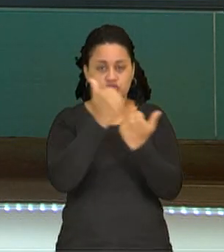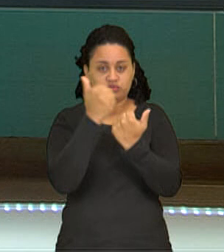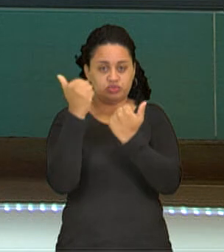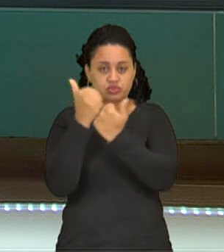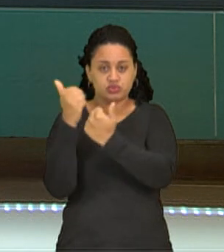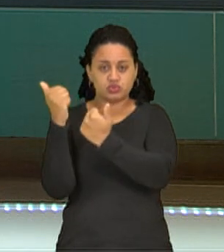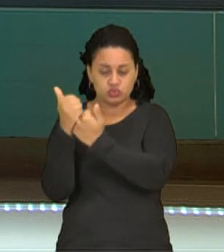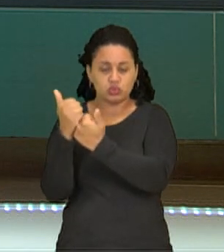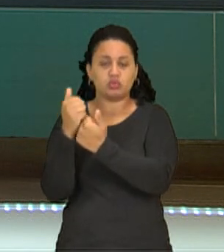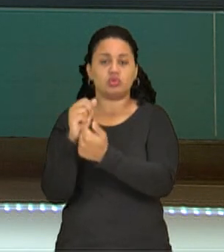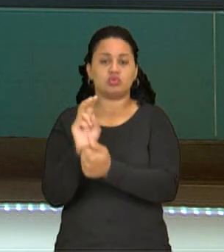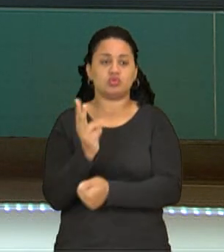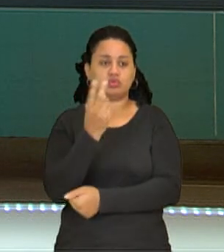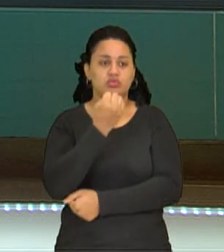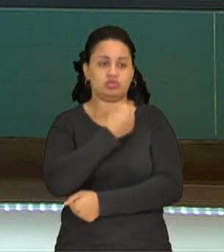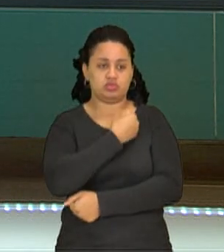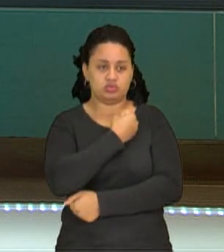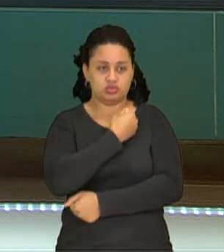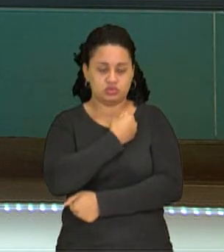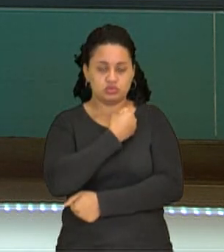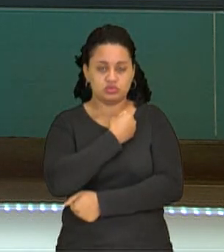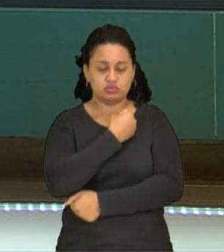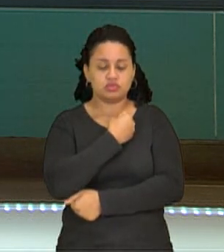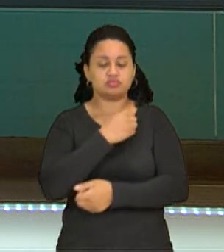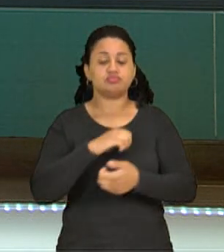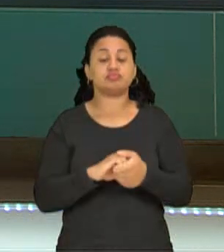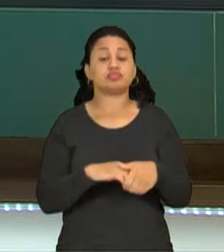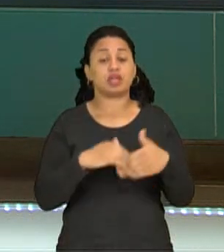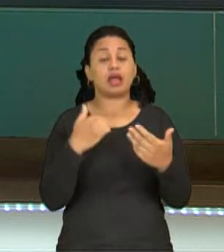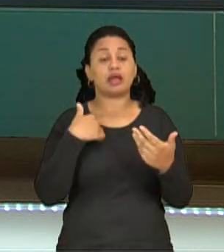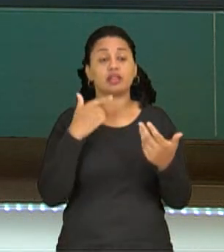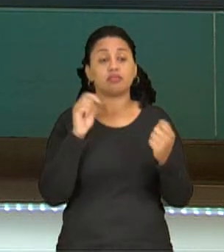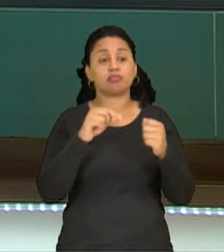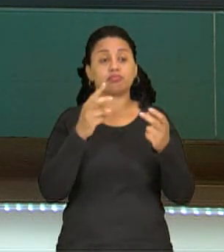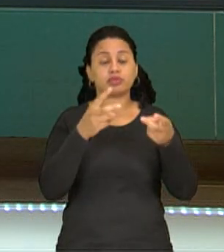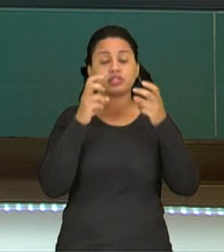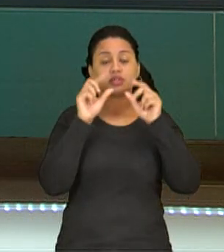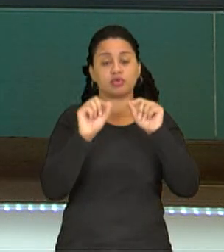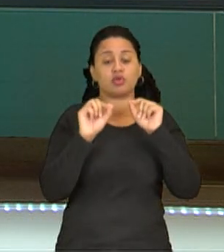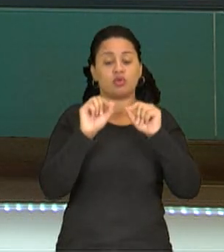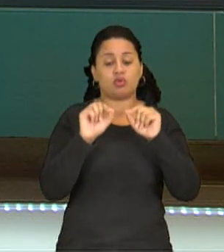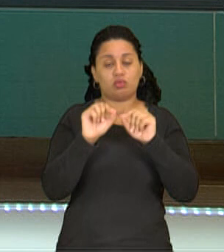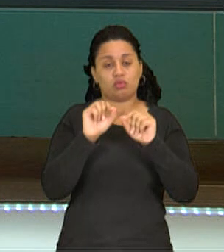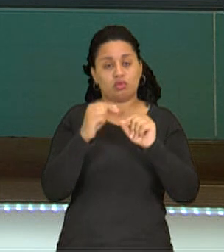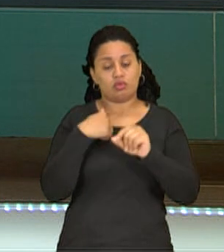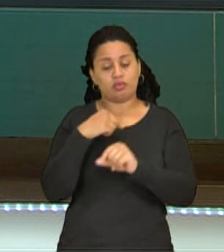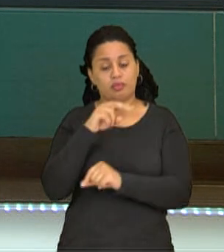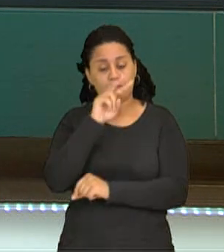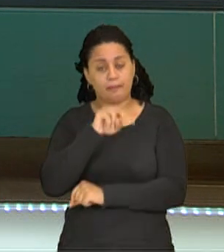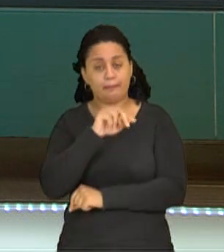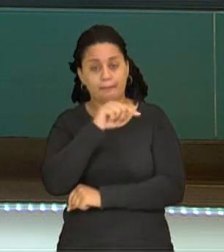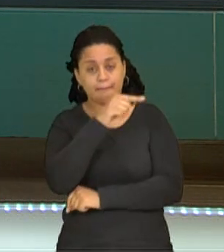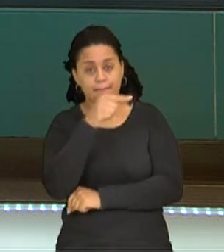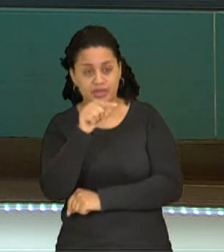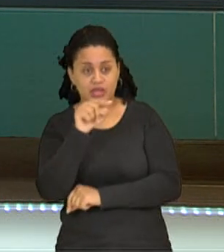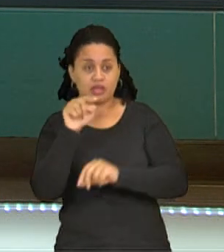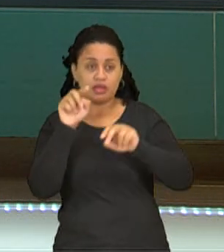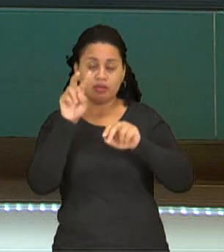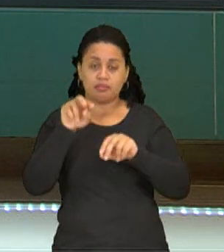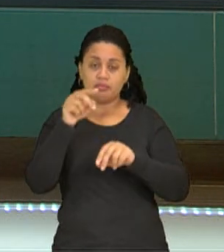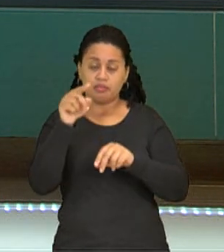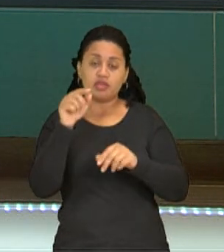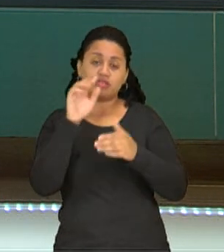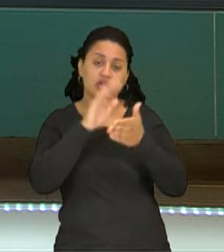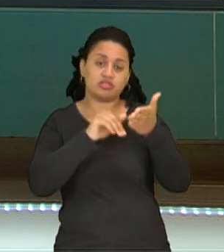144 π, 2 π o R que a gente quer saber e a altura que foi dado, que é 12. Tranquilo? 2 vezes